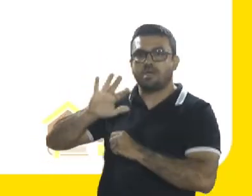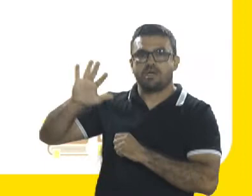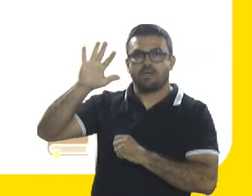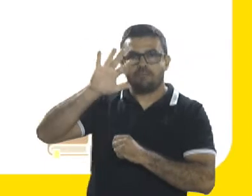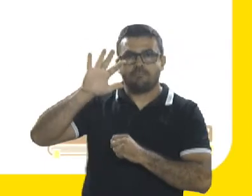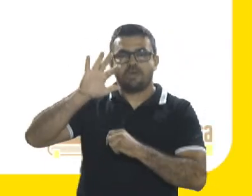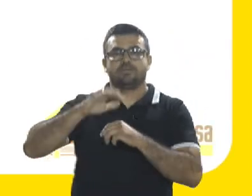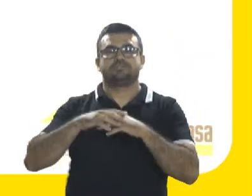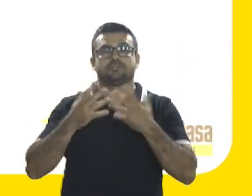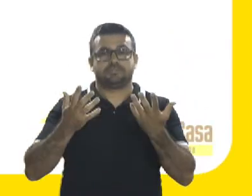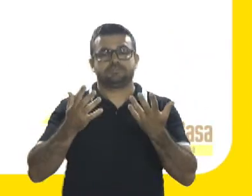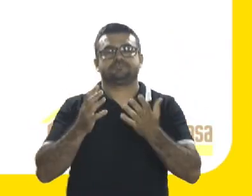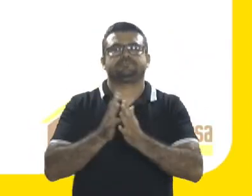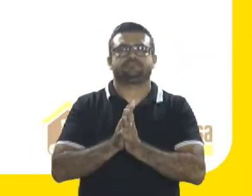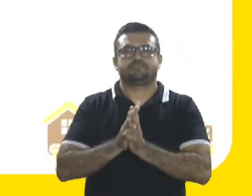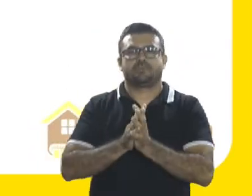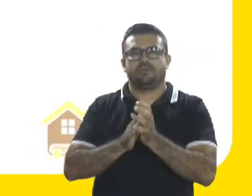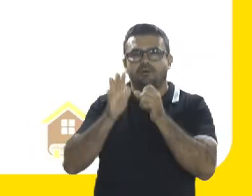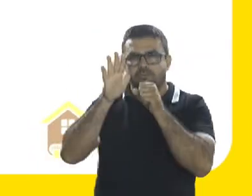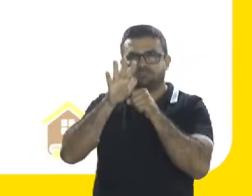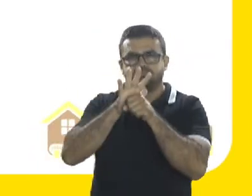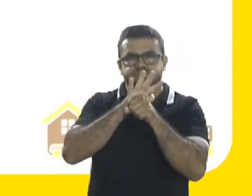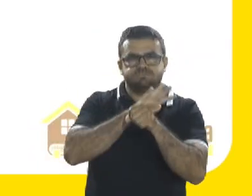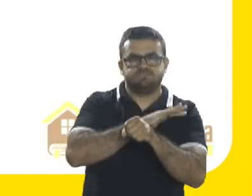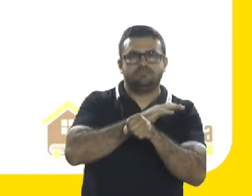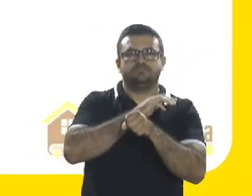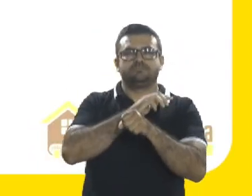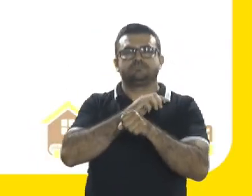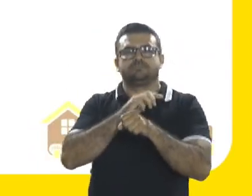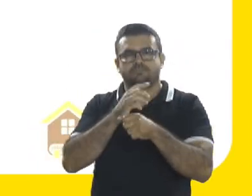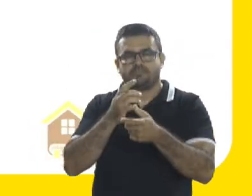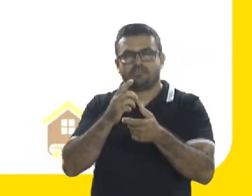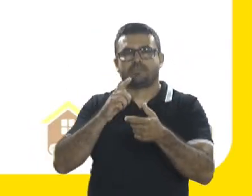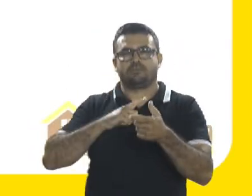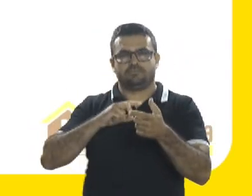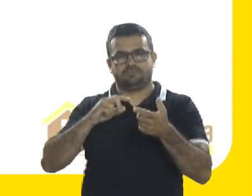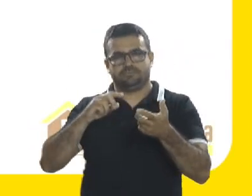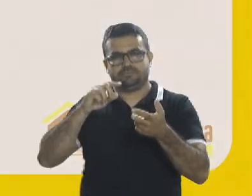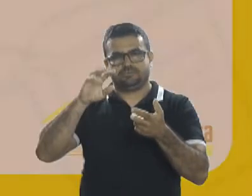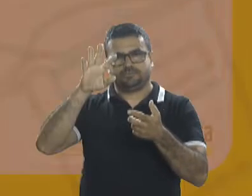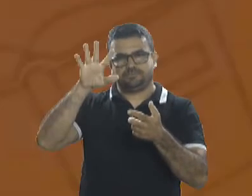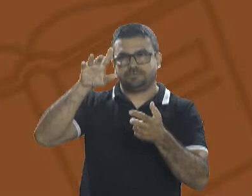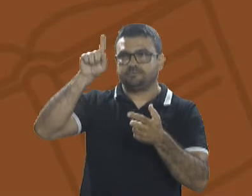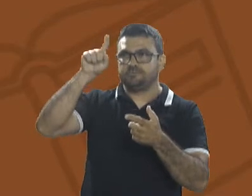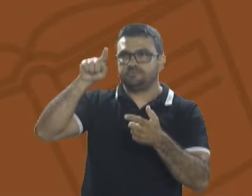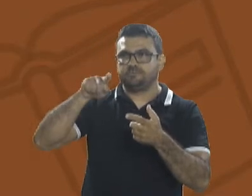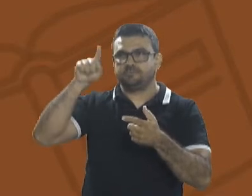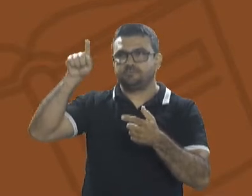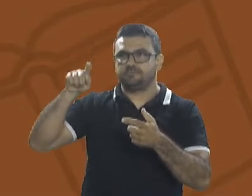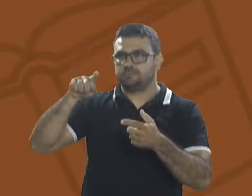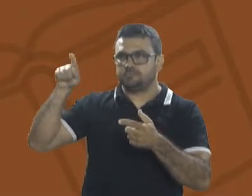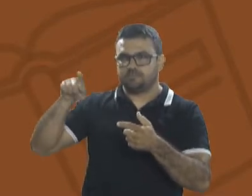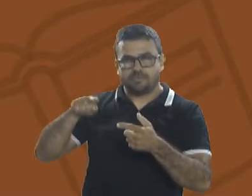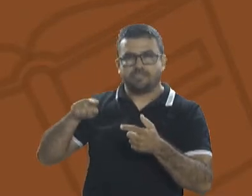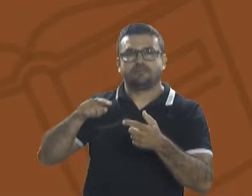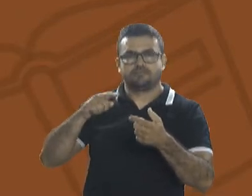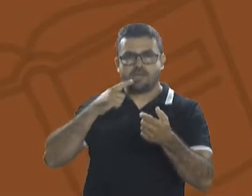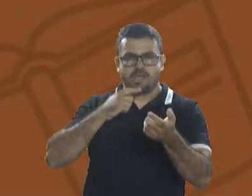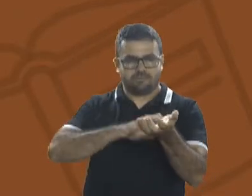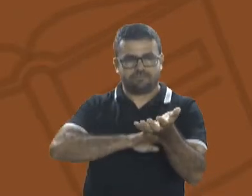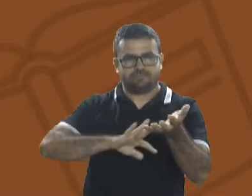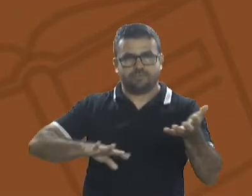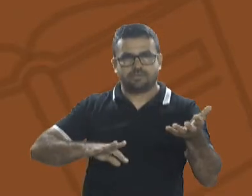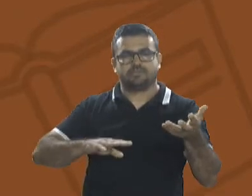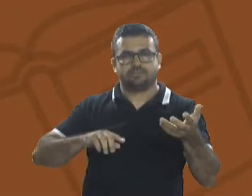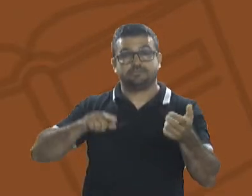aí, que é cheio de capilares aqui, que são vasos sanguíneos. Lembra da circulação lá que eu falei? São os vasos